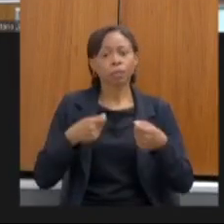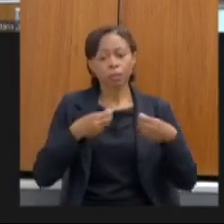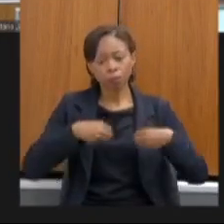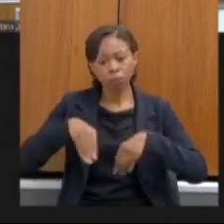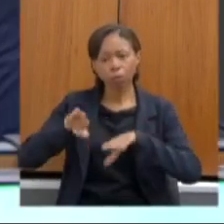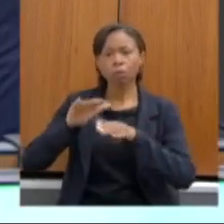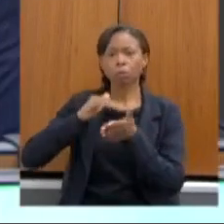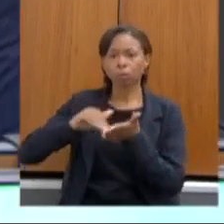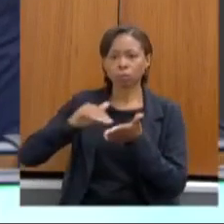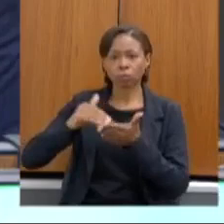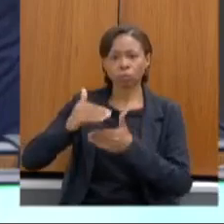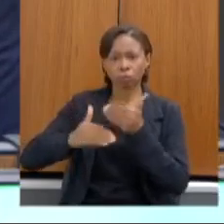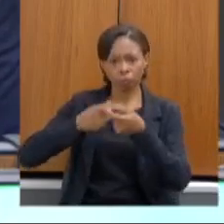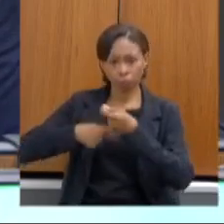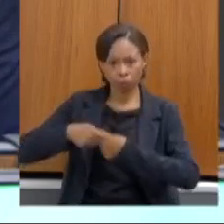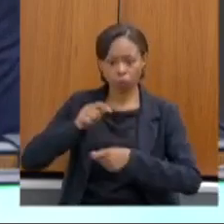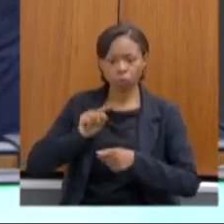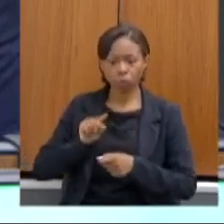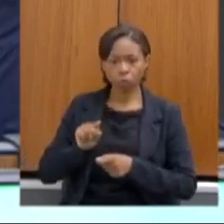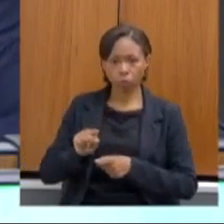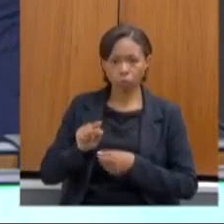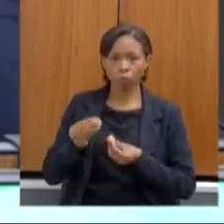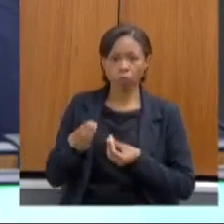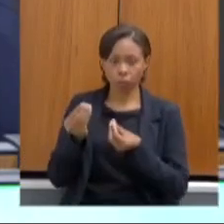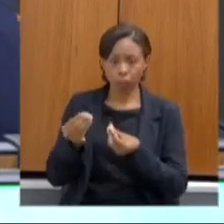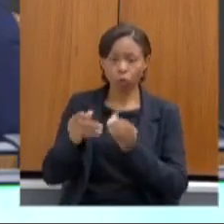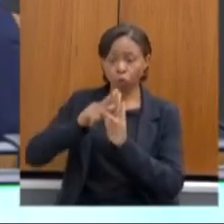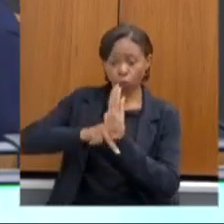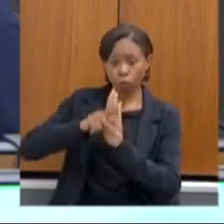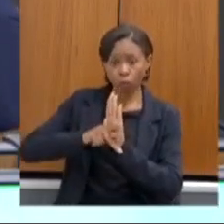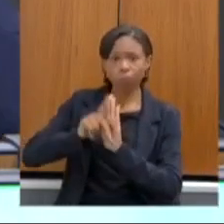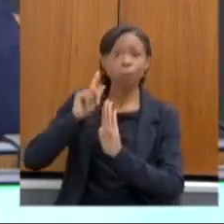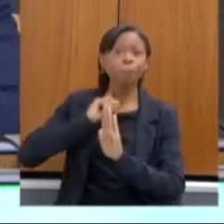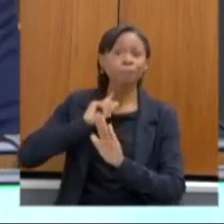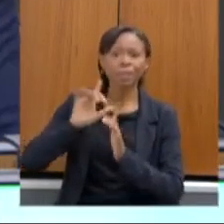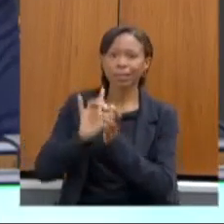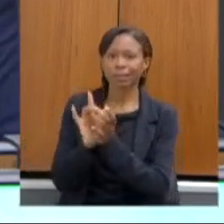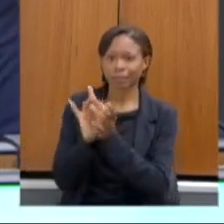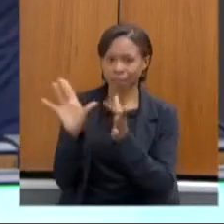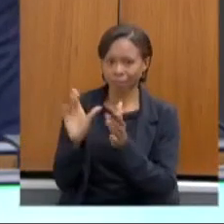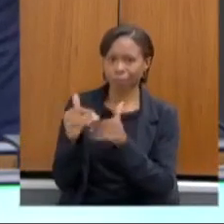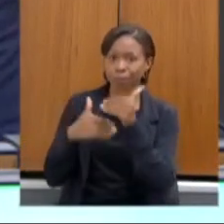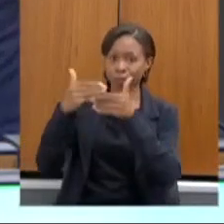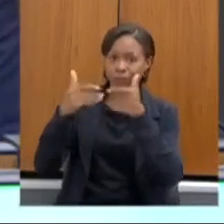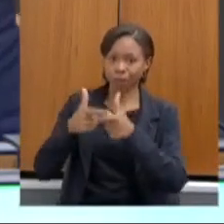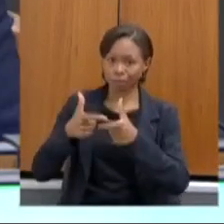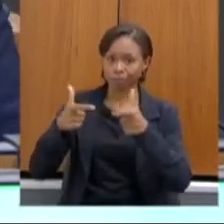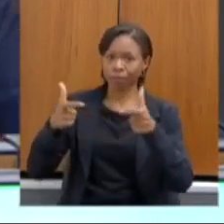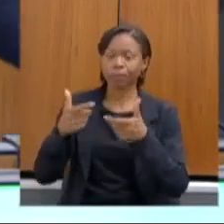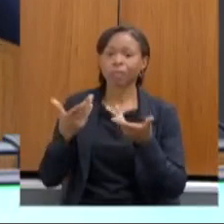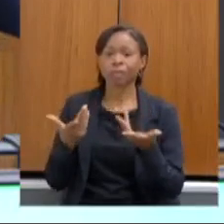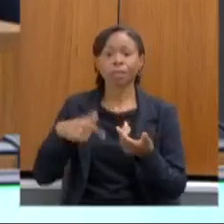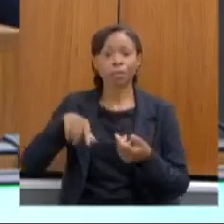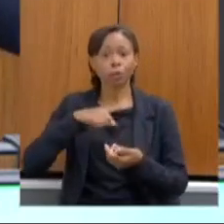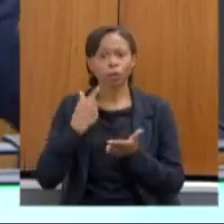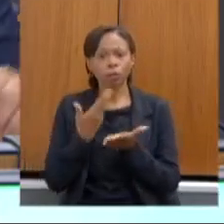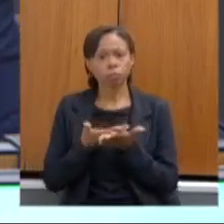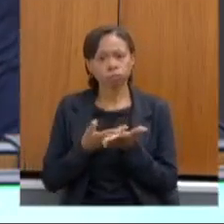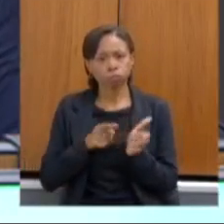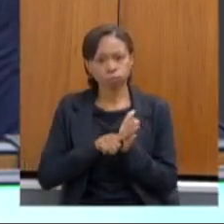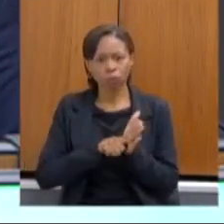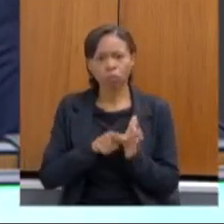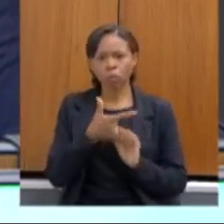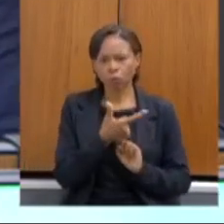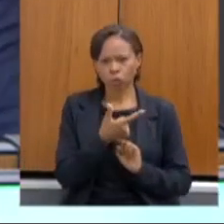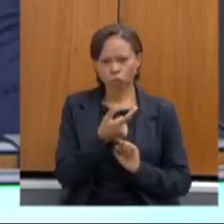secretaria juntamente econômico no programa Minas livre para crescer para que a gente possa fazer o estudo dessas